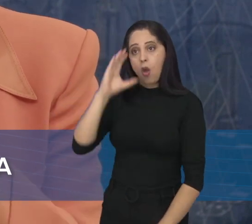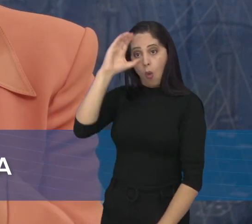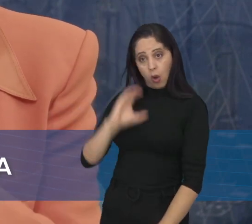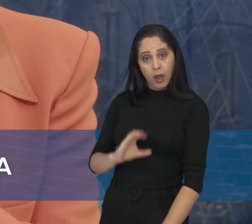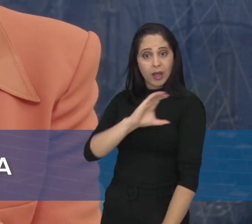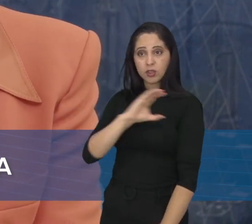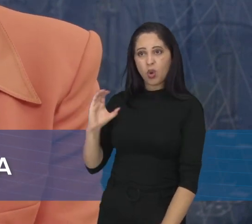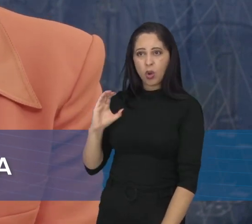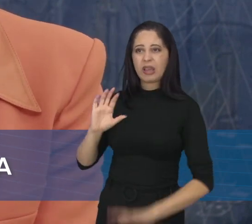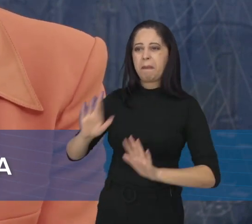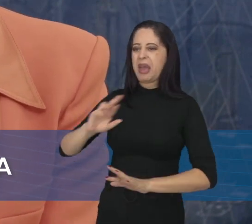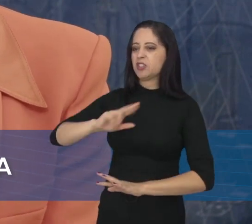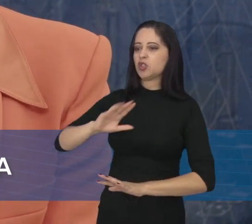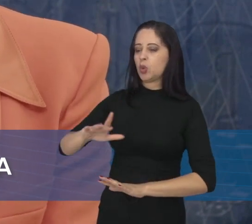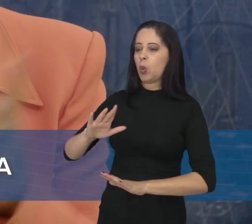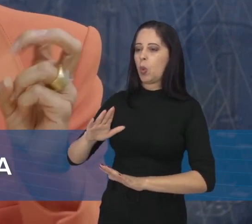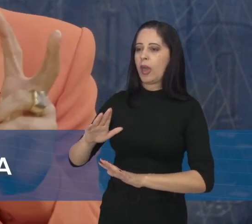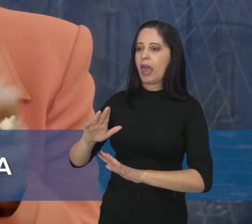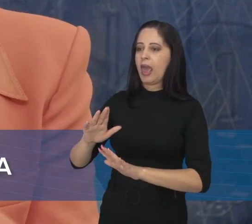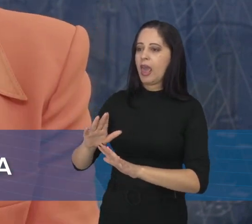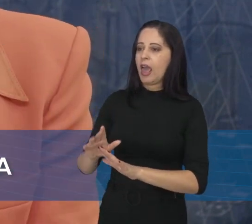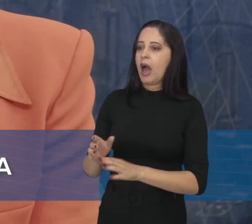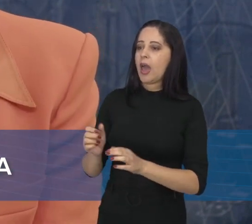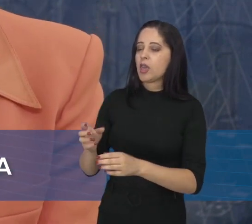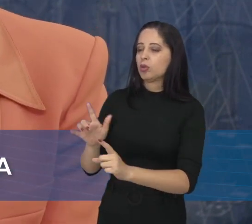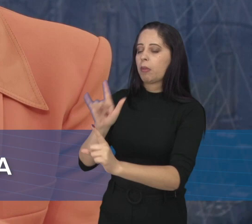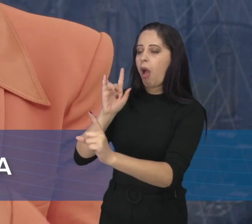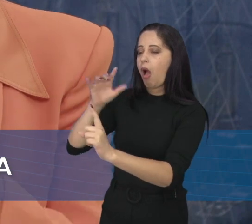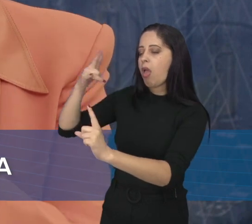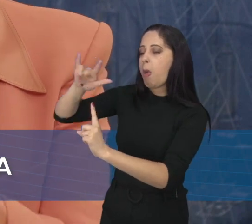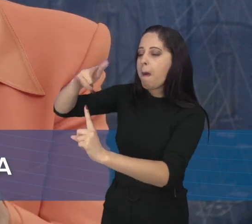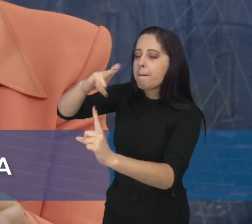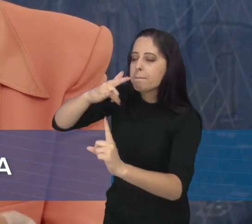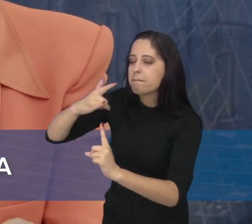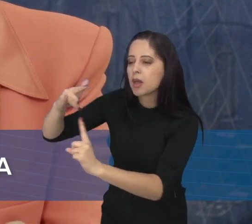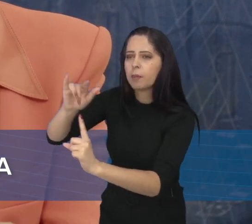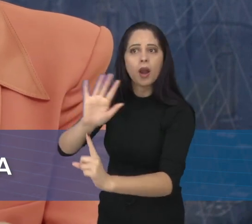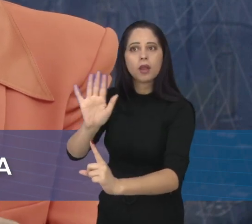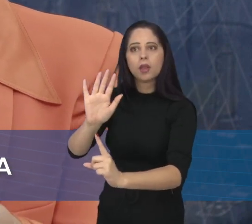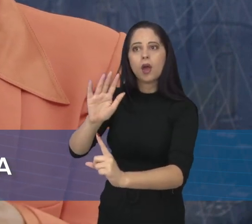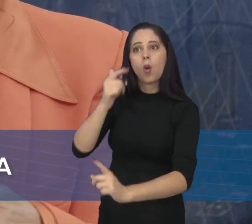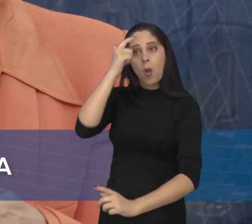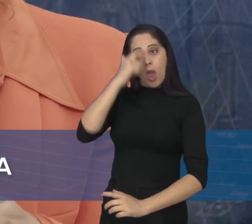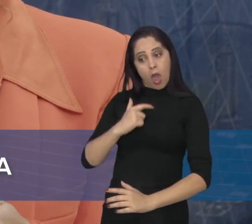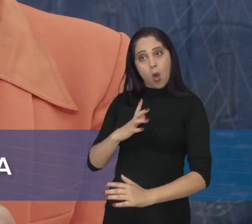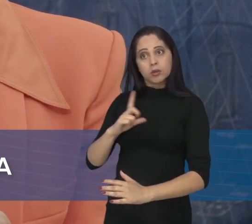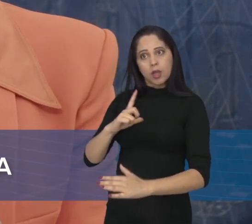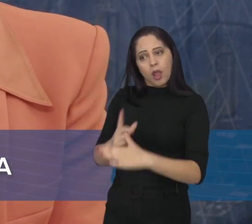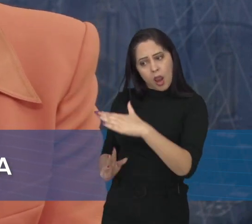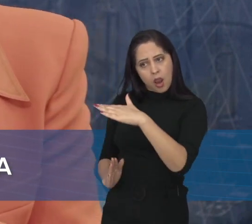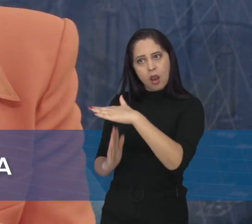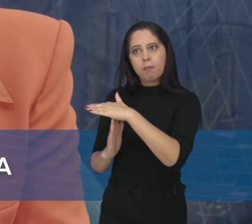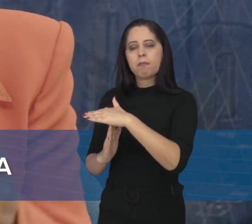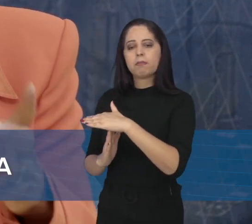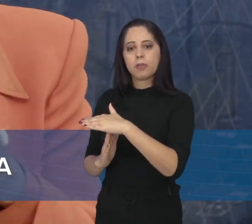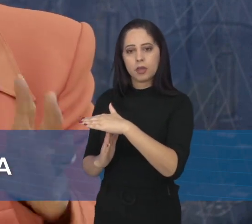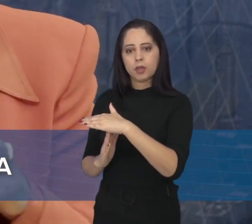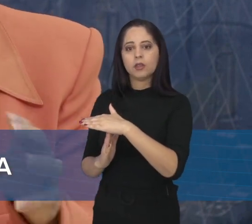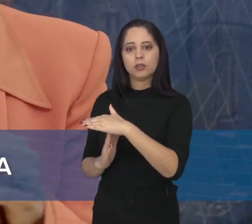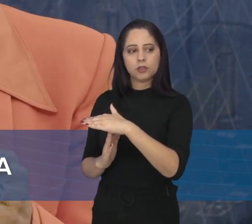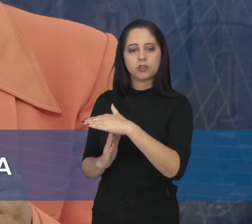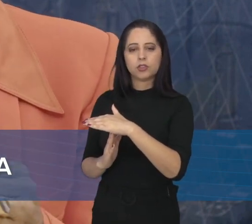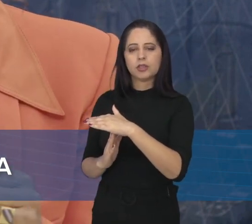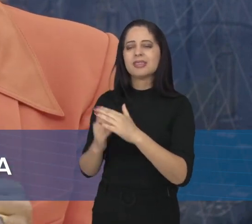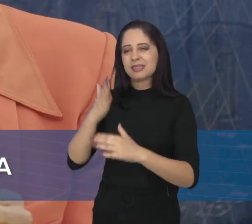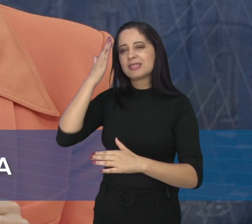para convencer outros a estar do meu lado, digamos assim, mas entender o meu limite, né? Entender o lugar daquela